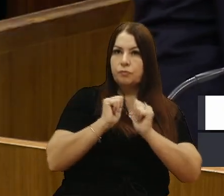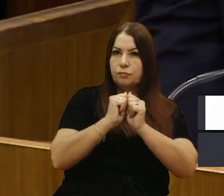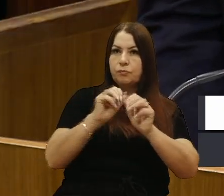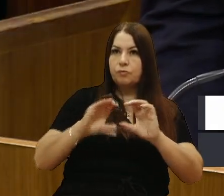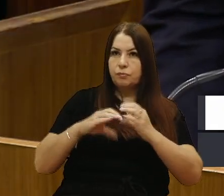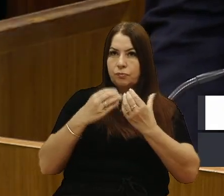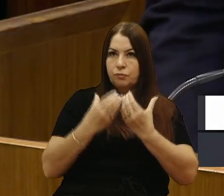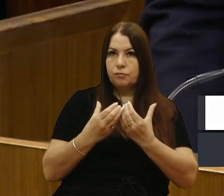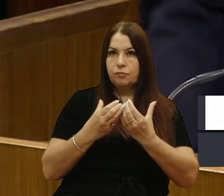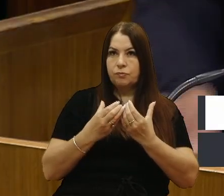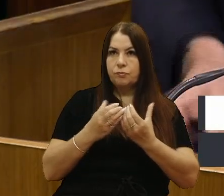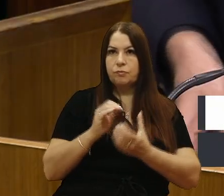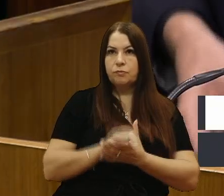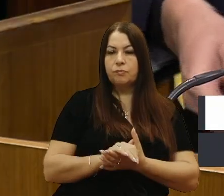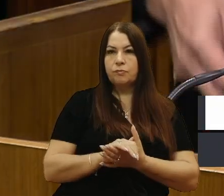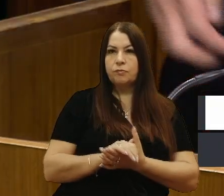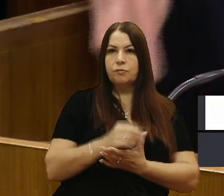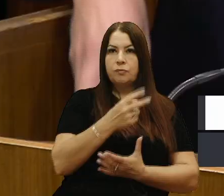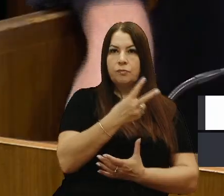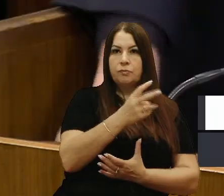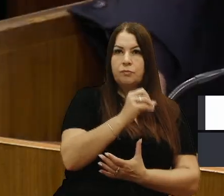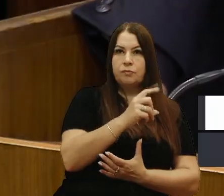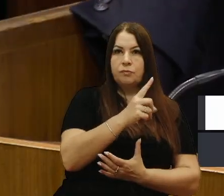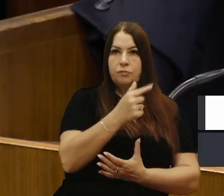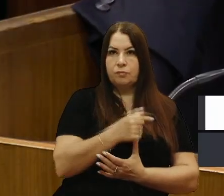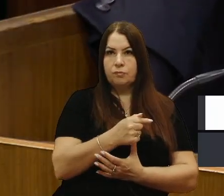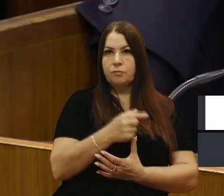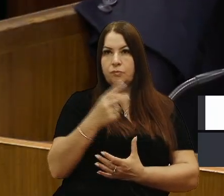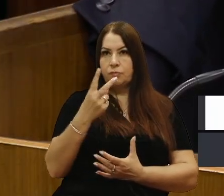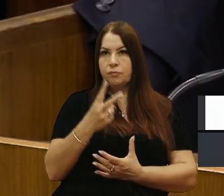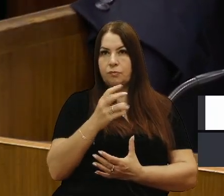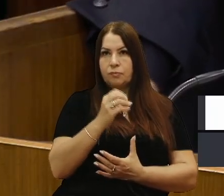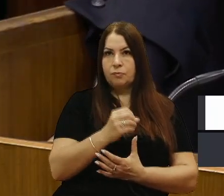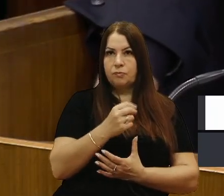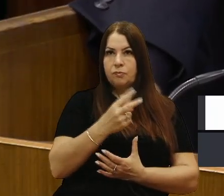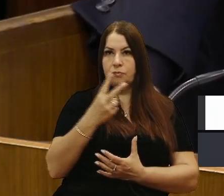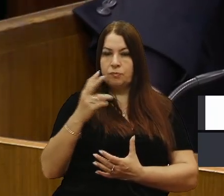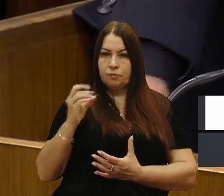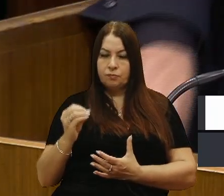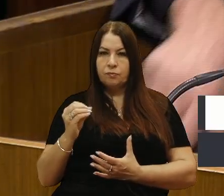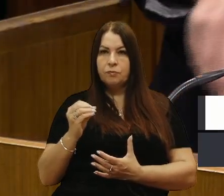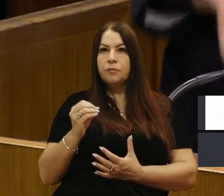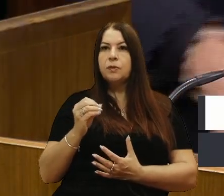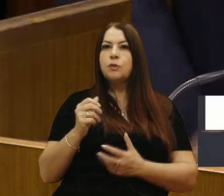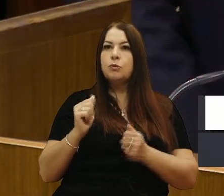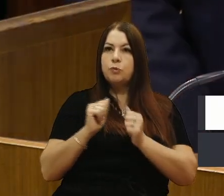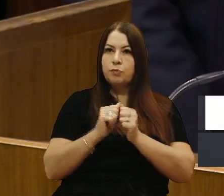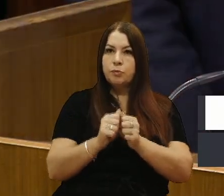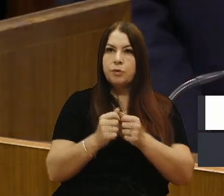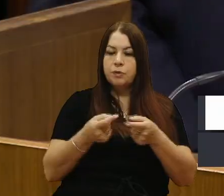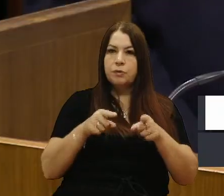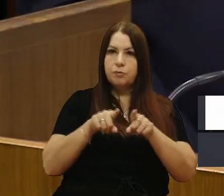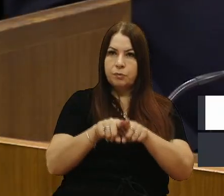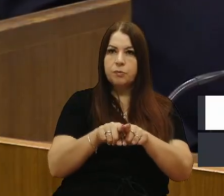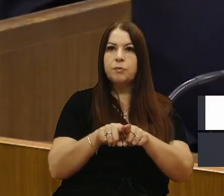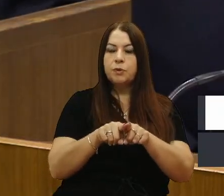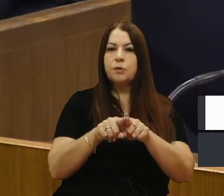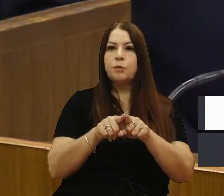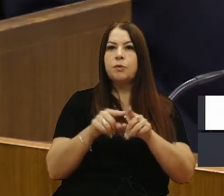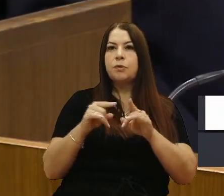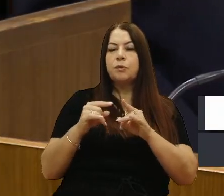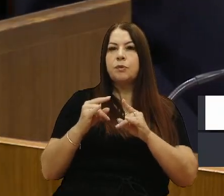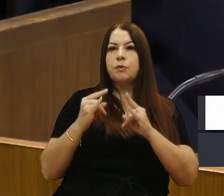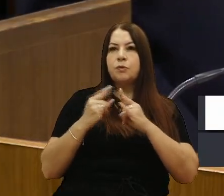comunidade, que, entre 2017 e 2020, em parceria com o Instituto